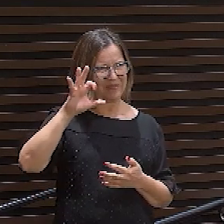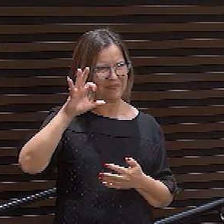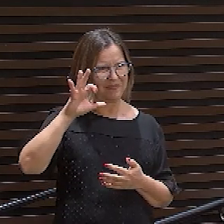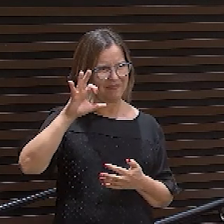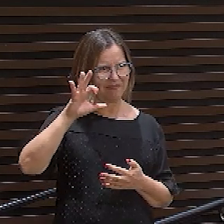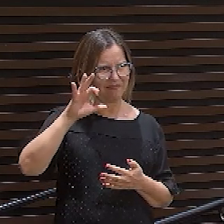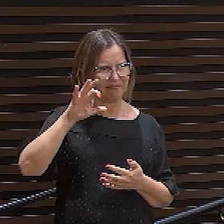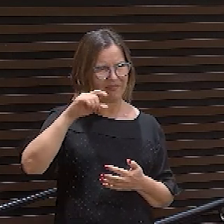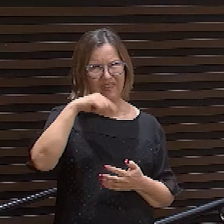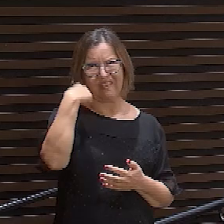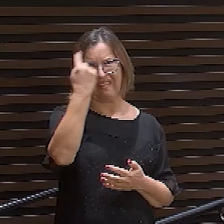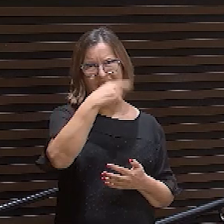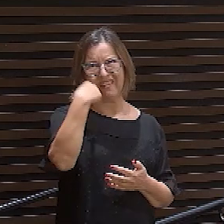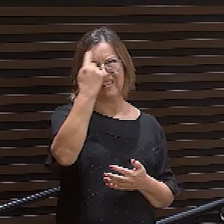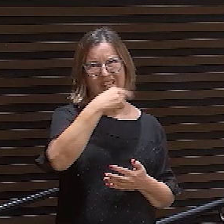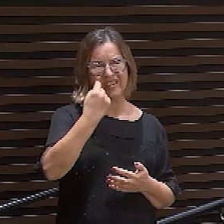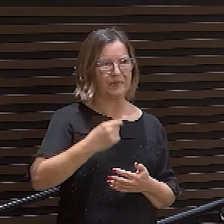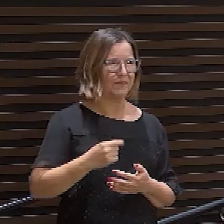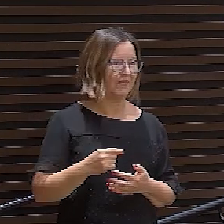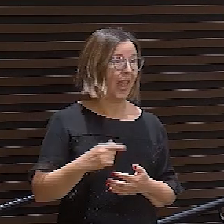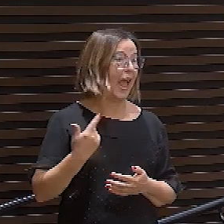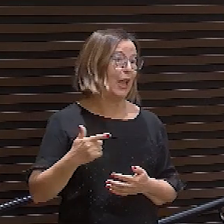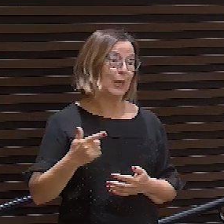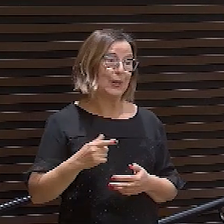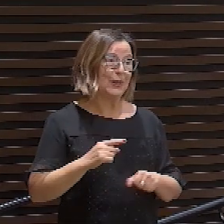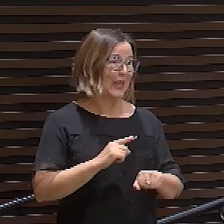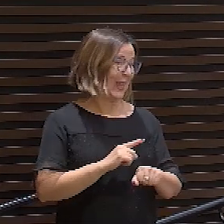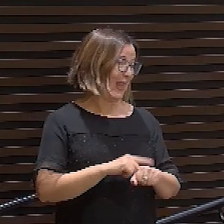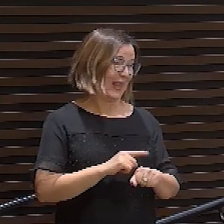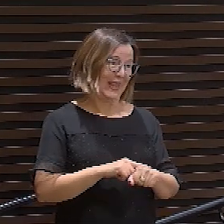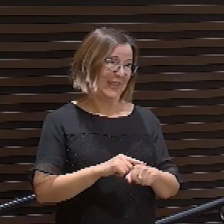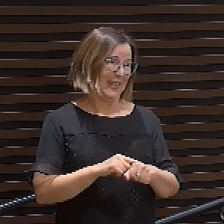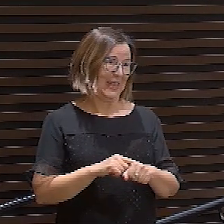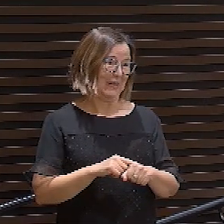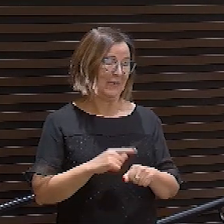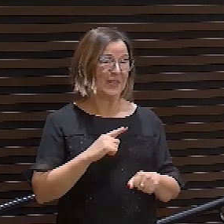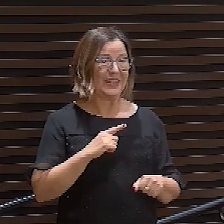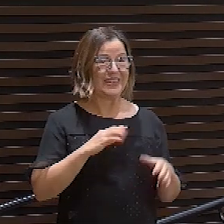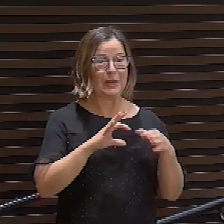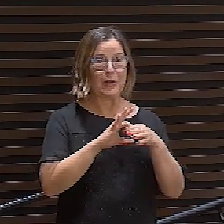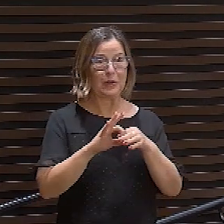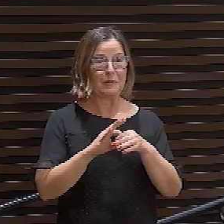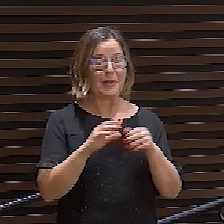tempo de ter comunhão com os irmãos, porque você é um mentiroso.